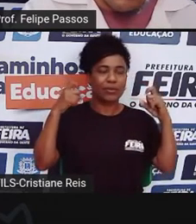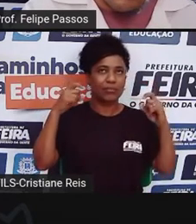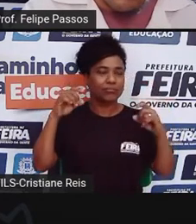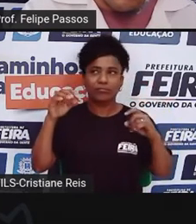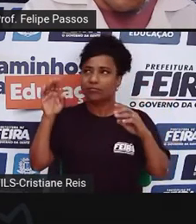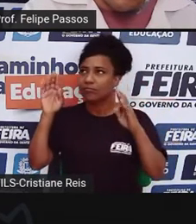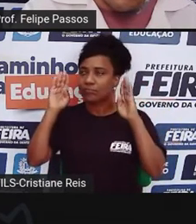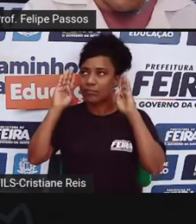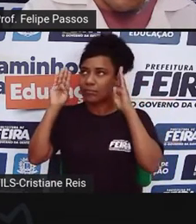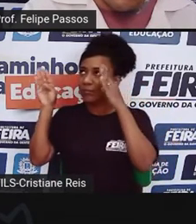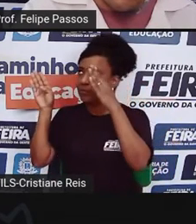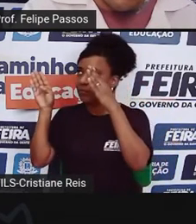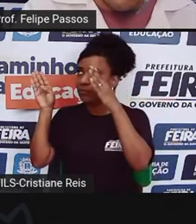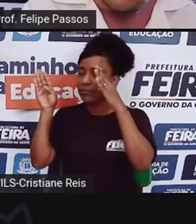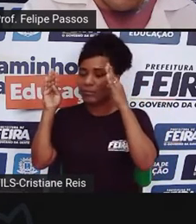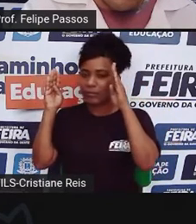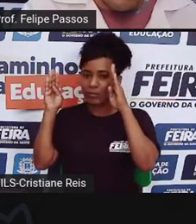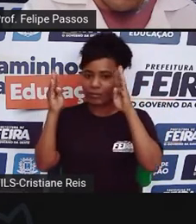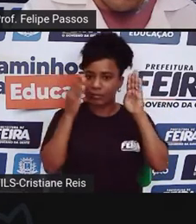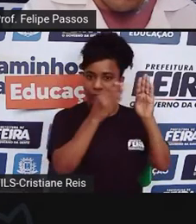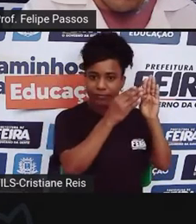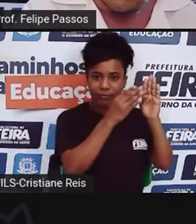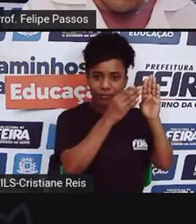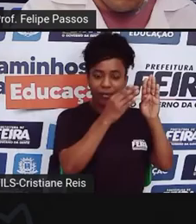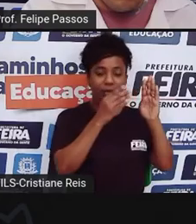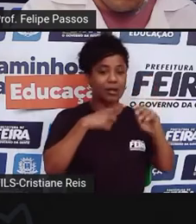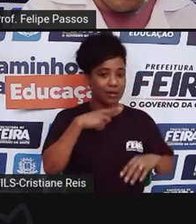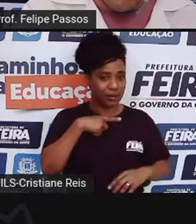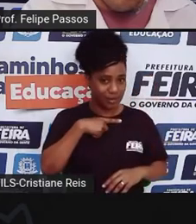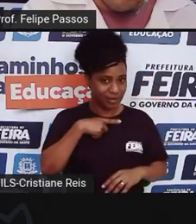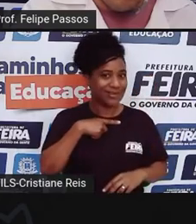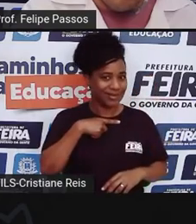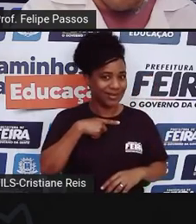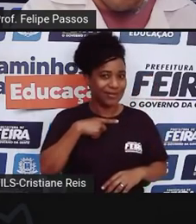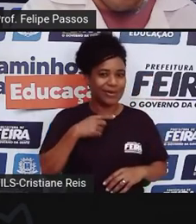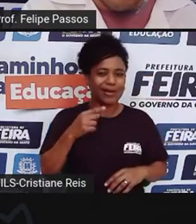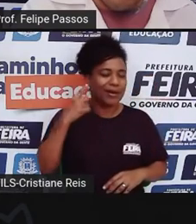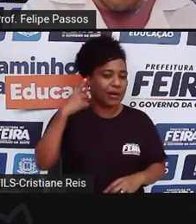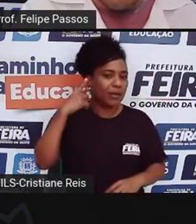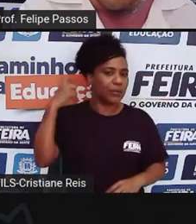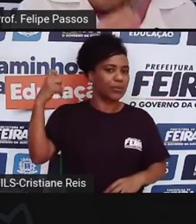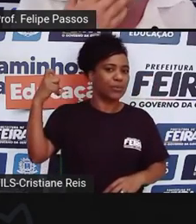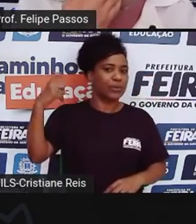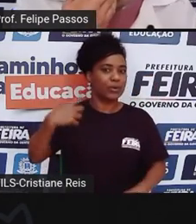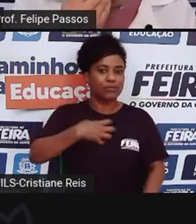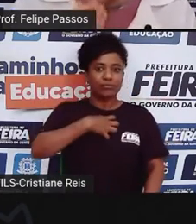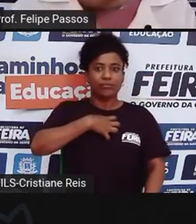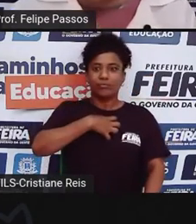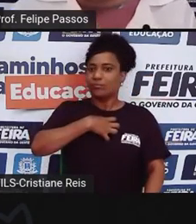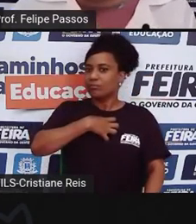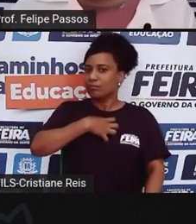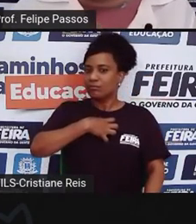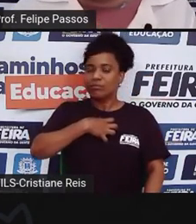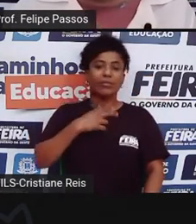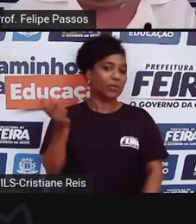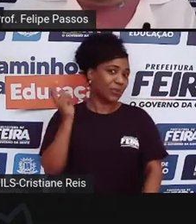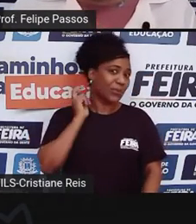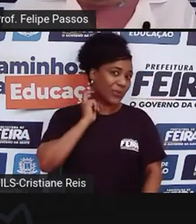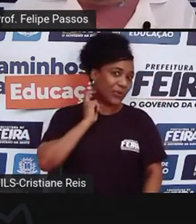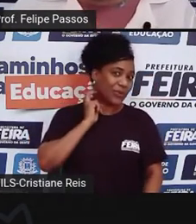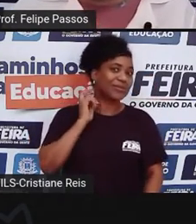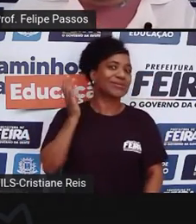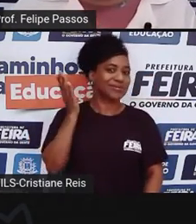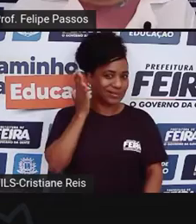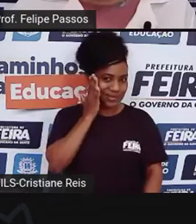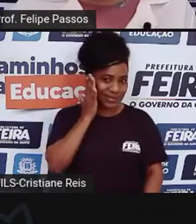de acordo com o que o som bate em algum objeto e retorna, que é o eco. O eco é quando o som bate em algum obstáculo e retorna, é a